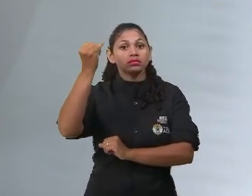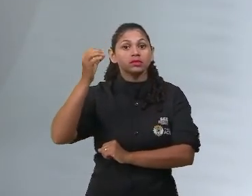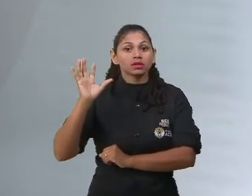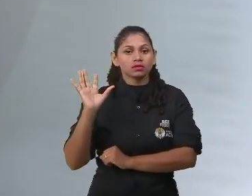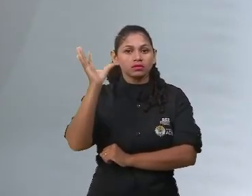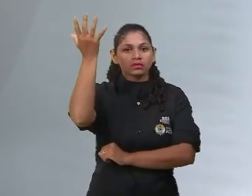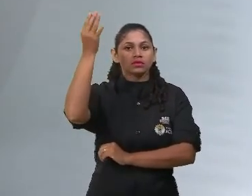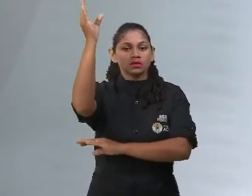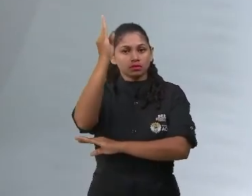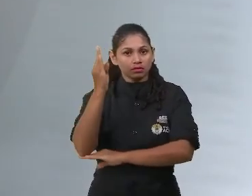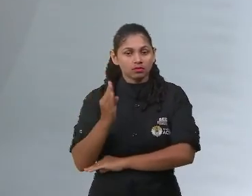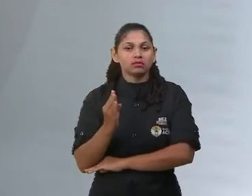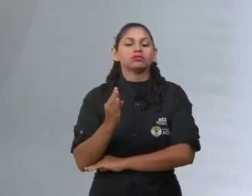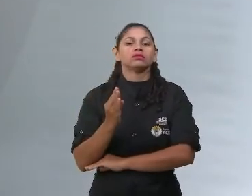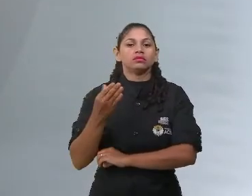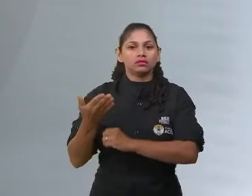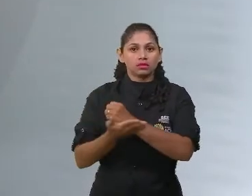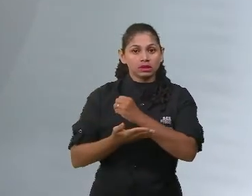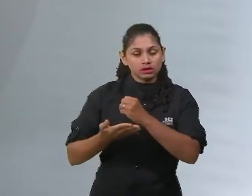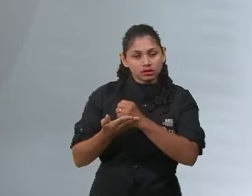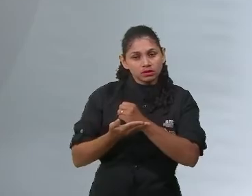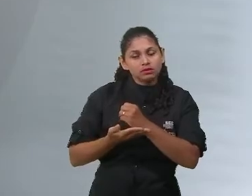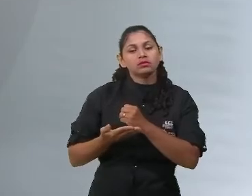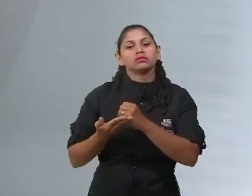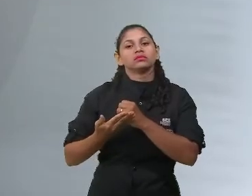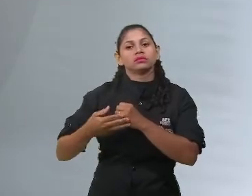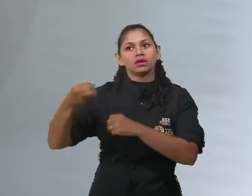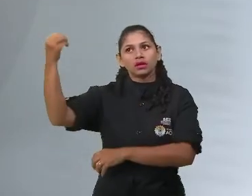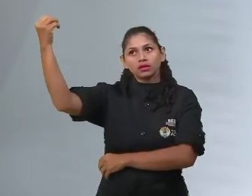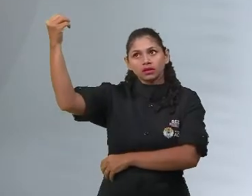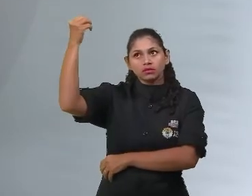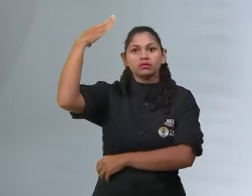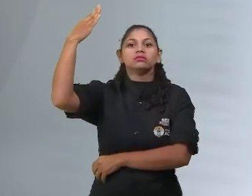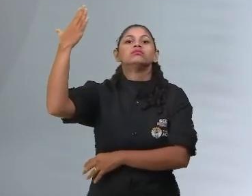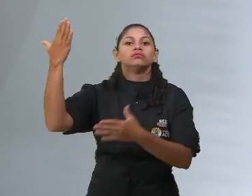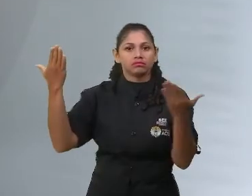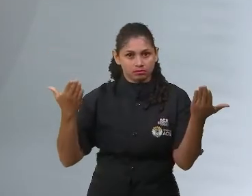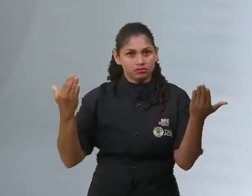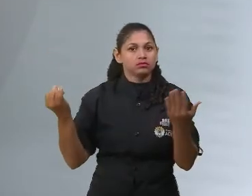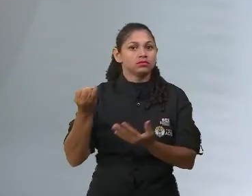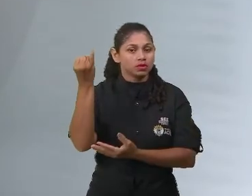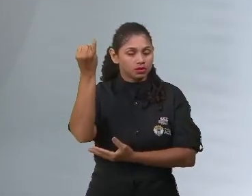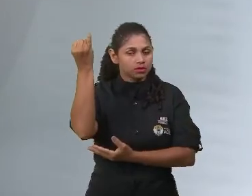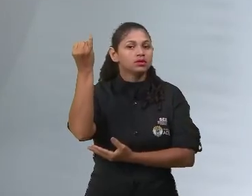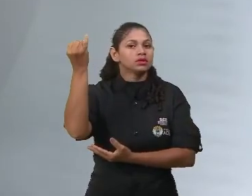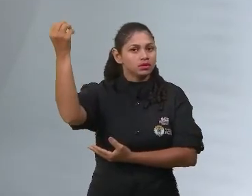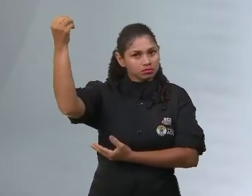Brasil, inspirados nesse movimento, para você entender a importância que ele teve ao longo do tempo.